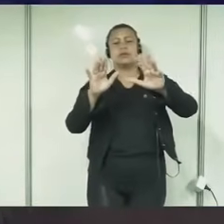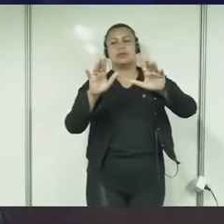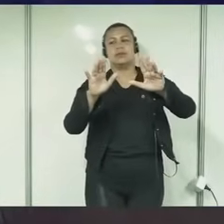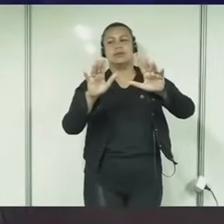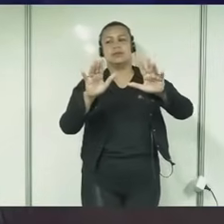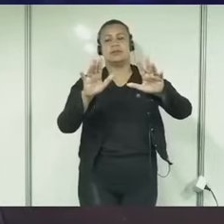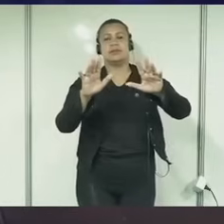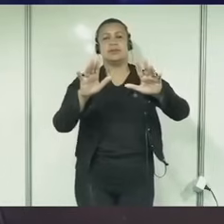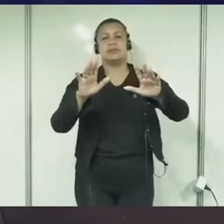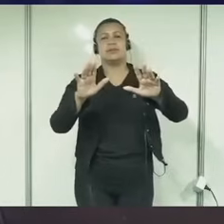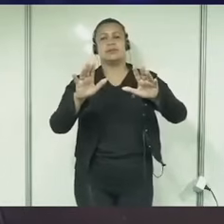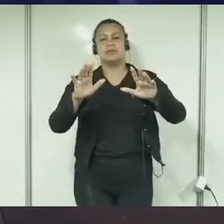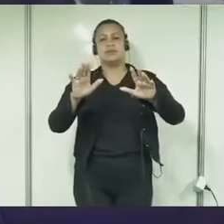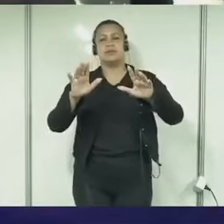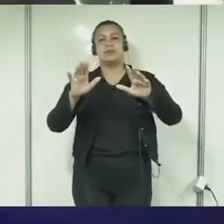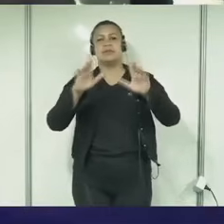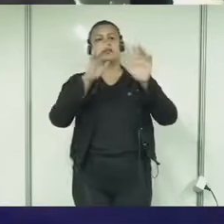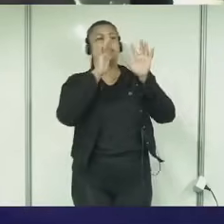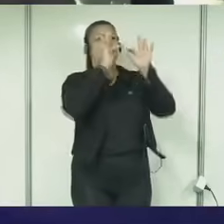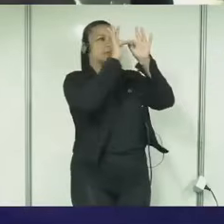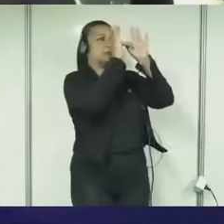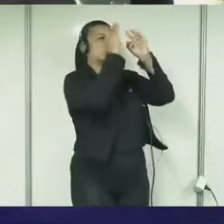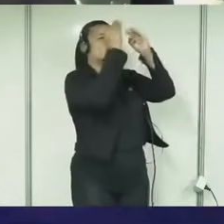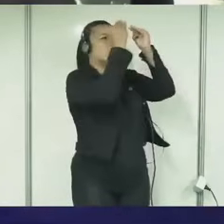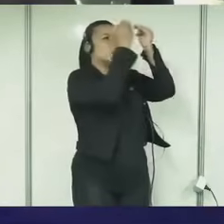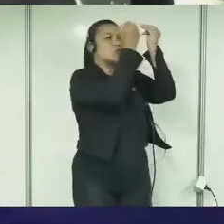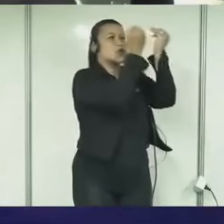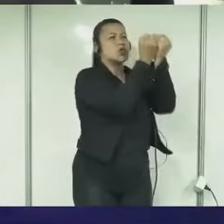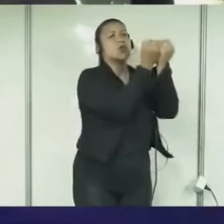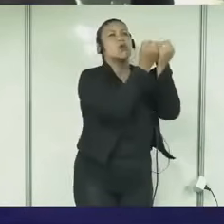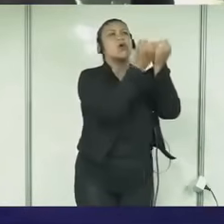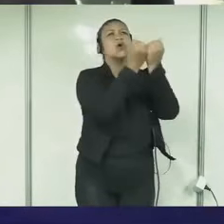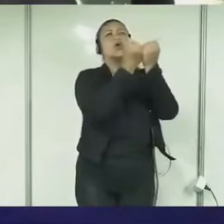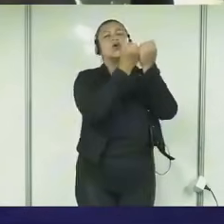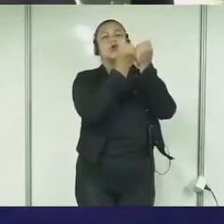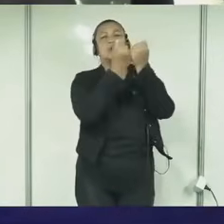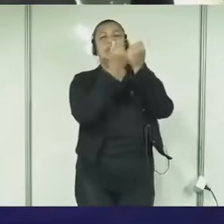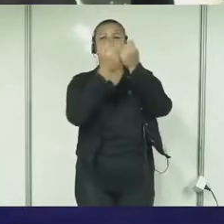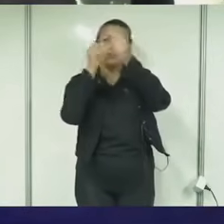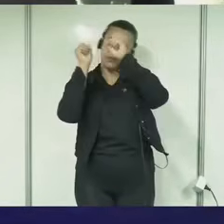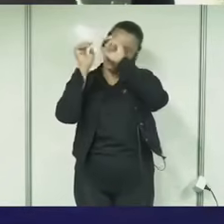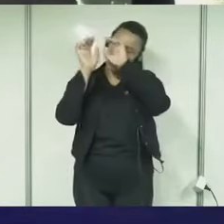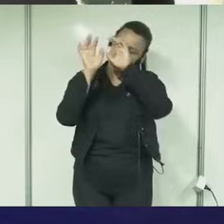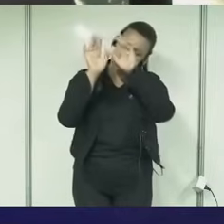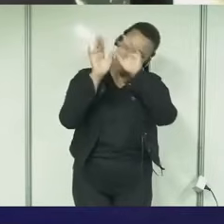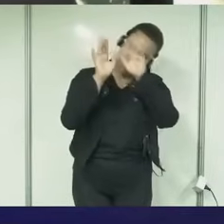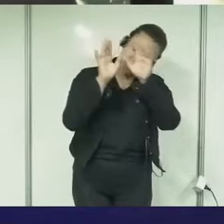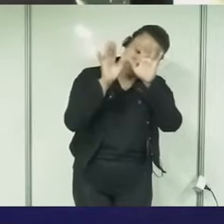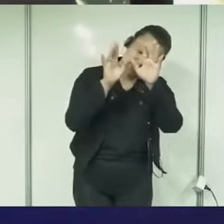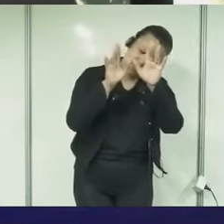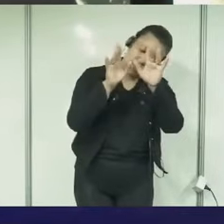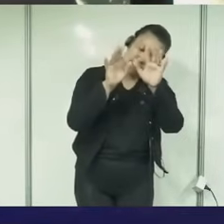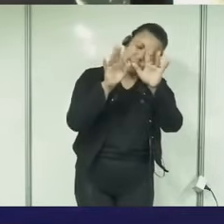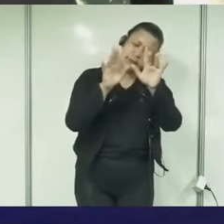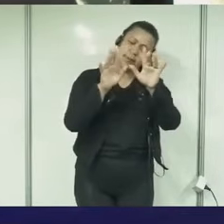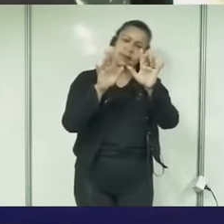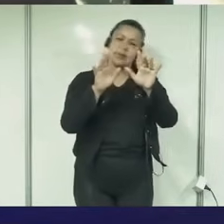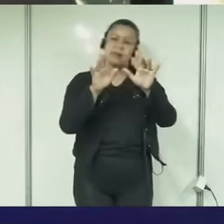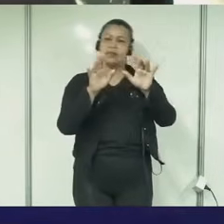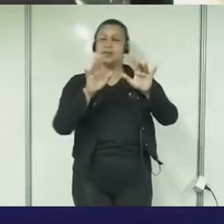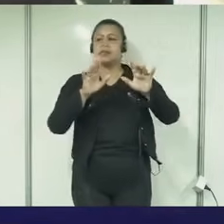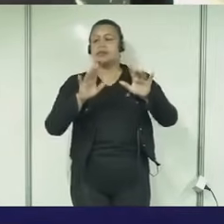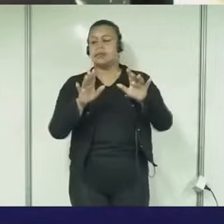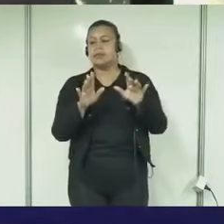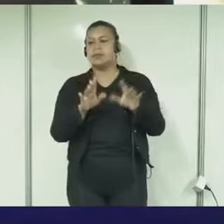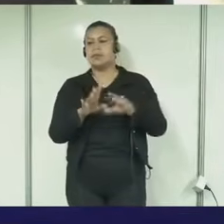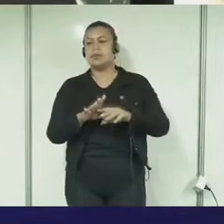Envia essa bênção para a tua família, estando aqui ou não. Abençoa cada pessoa da tua família.